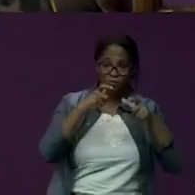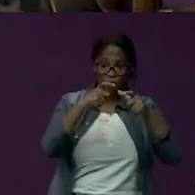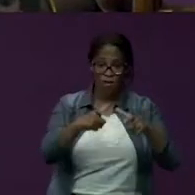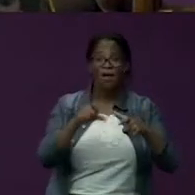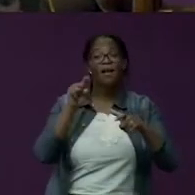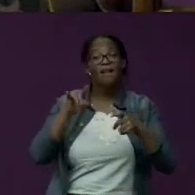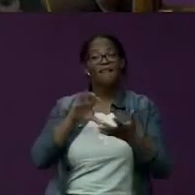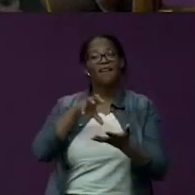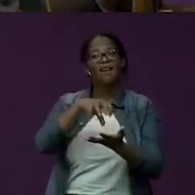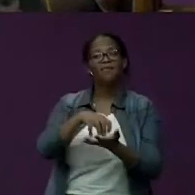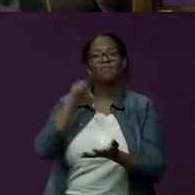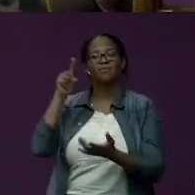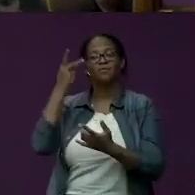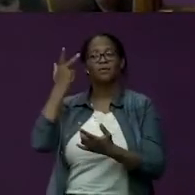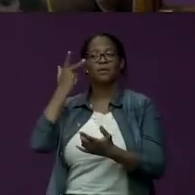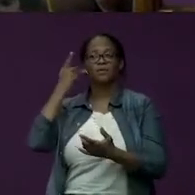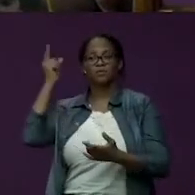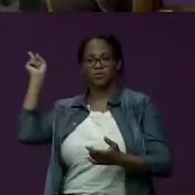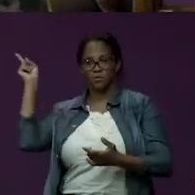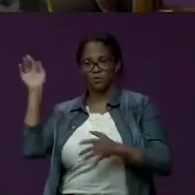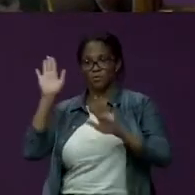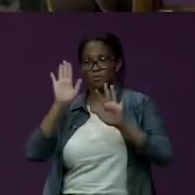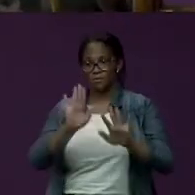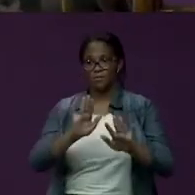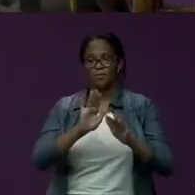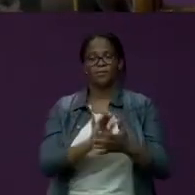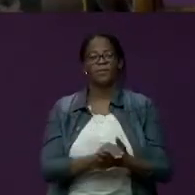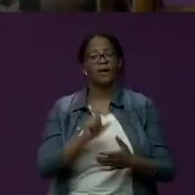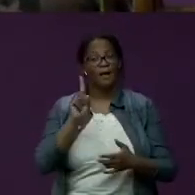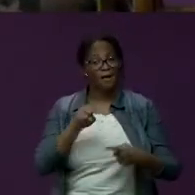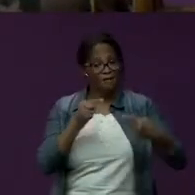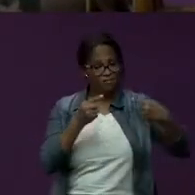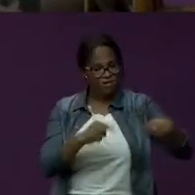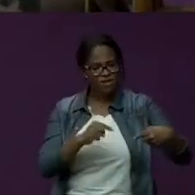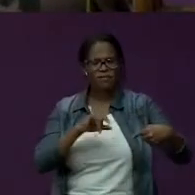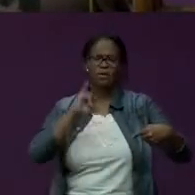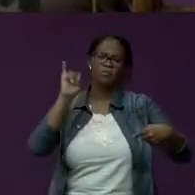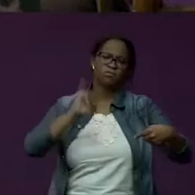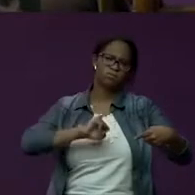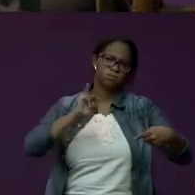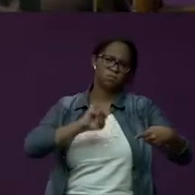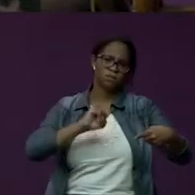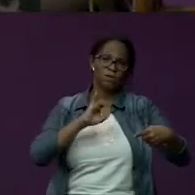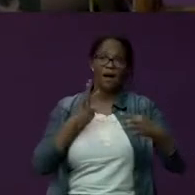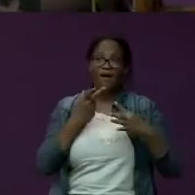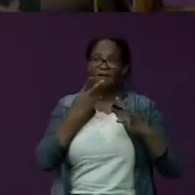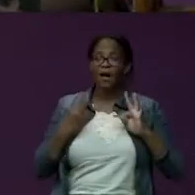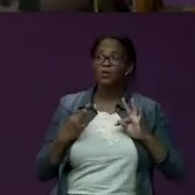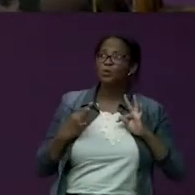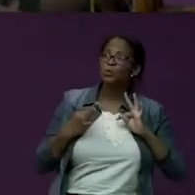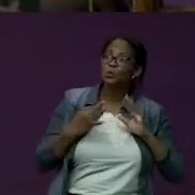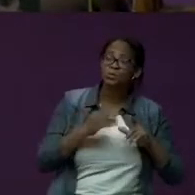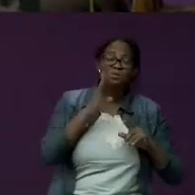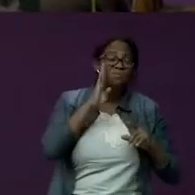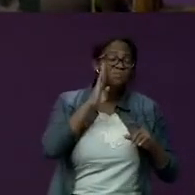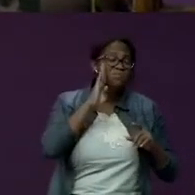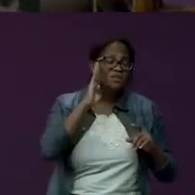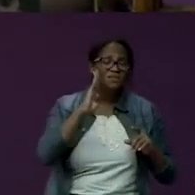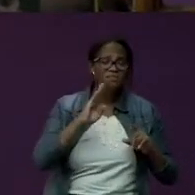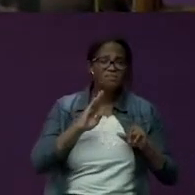São Cristóvão. Né? Então, acho que são desafios importantes, né? Não vou falar de todos, mas acho que o principal desafio é